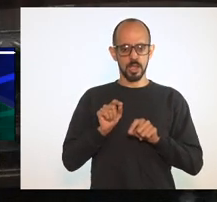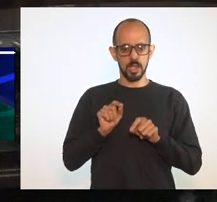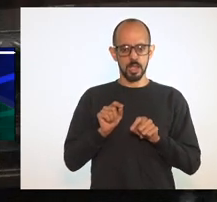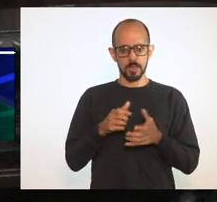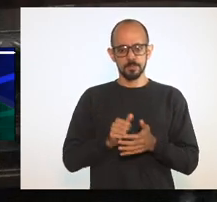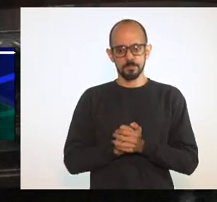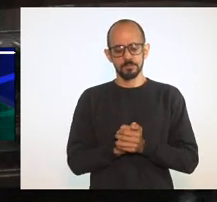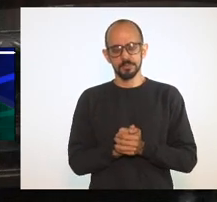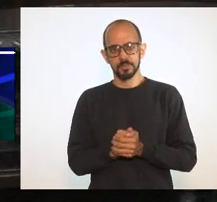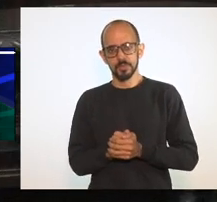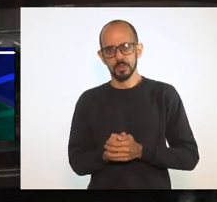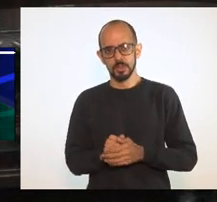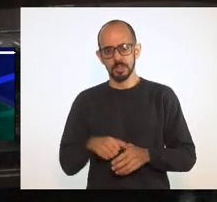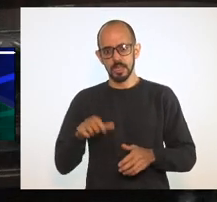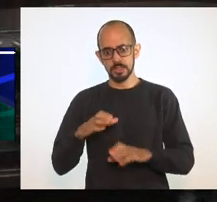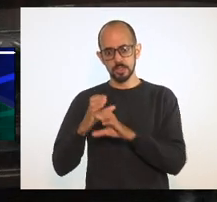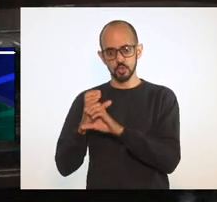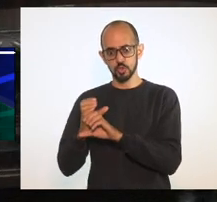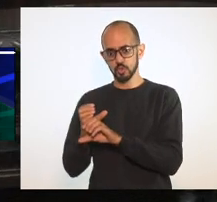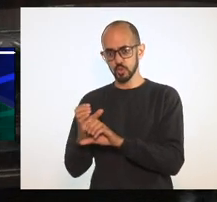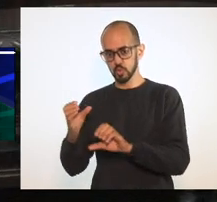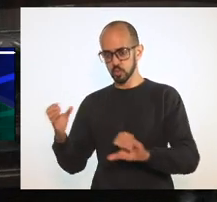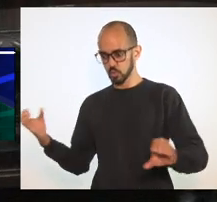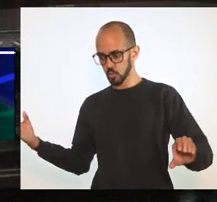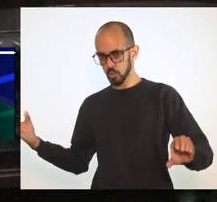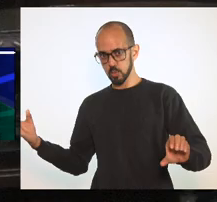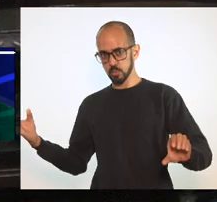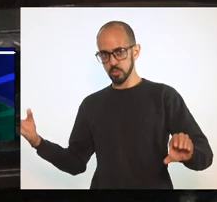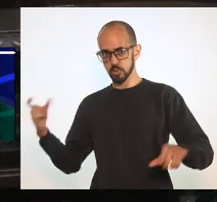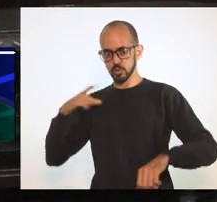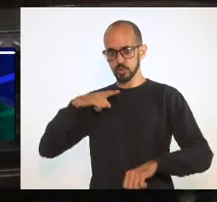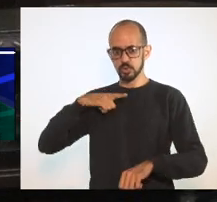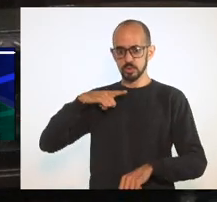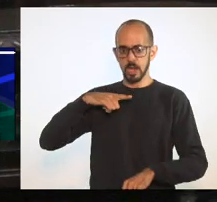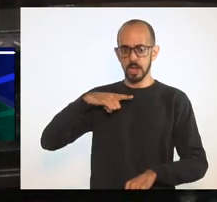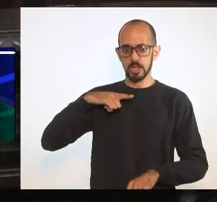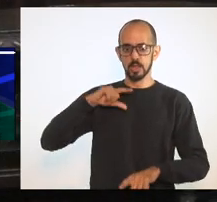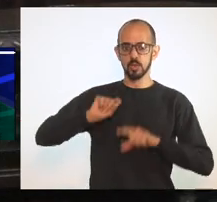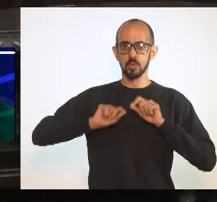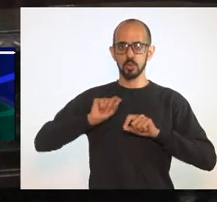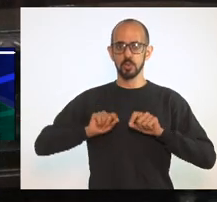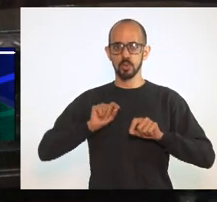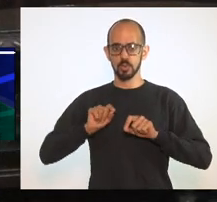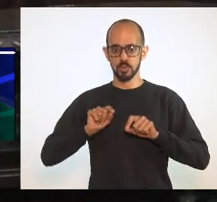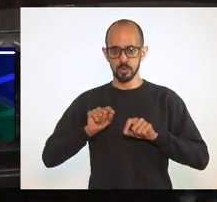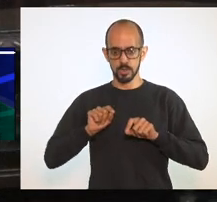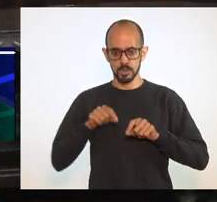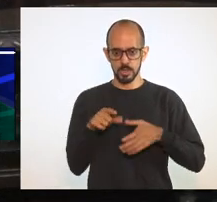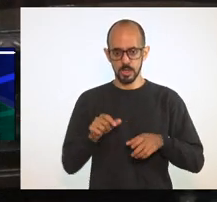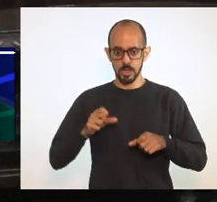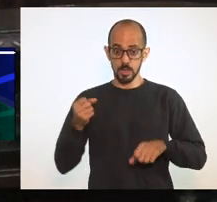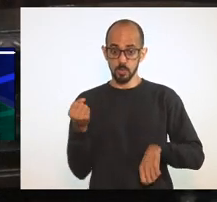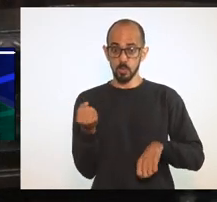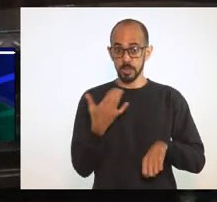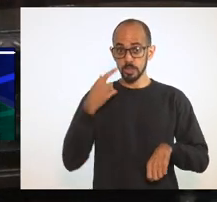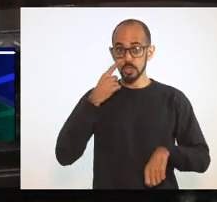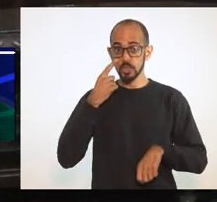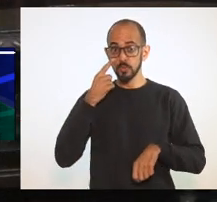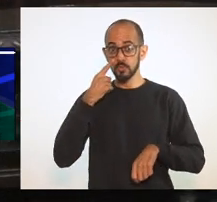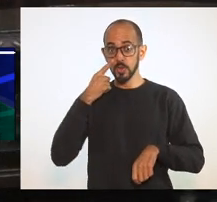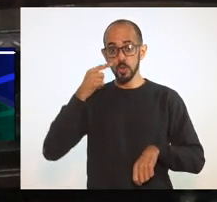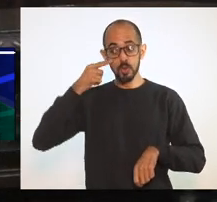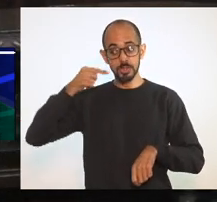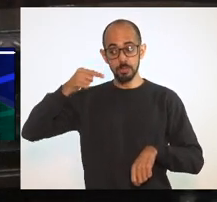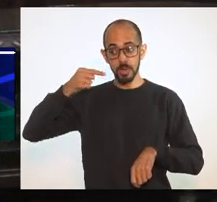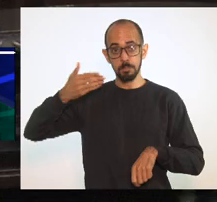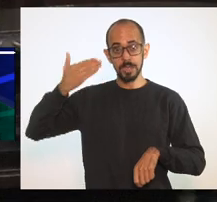Estado, que esses dutos são contabilizados na participação especial. Nós descobrimos na última semana, na terça-feira, eu